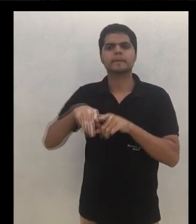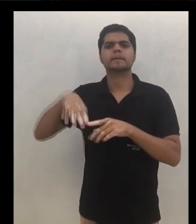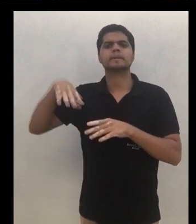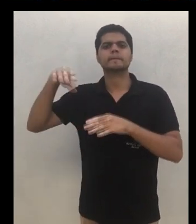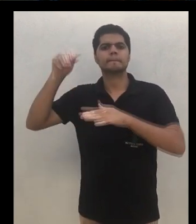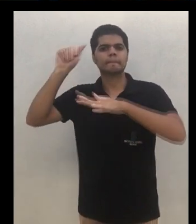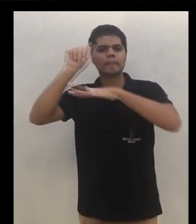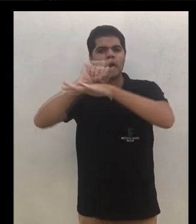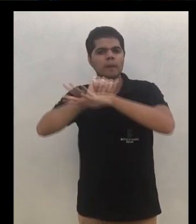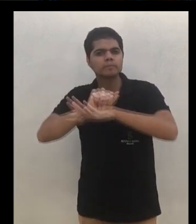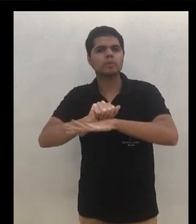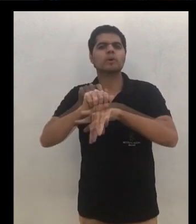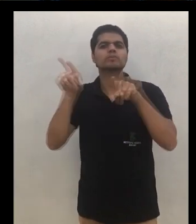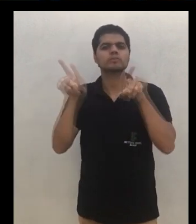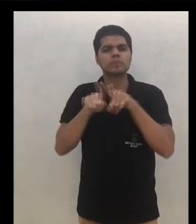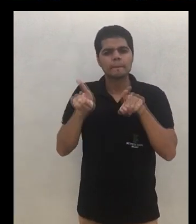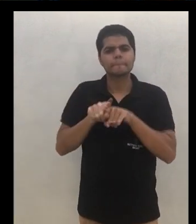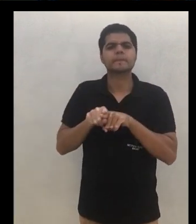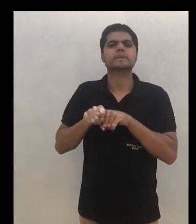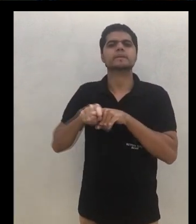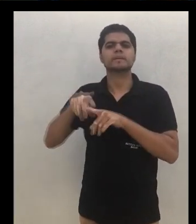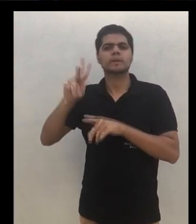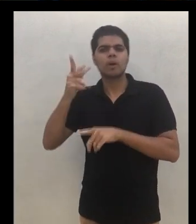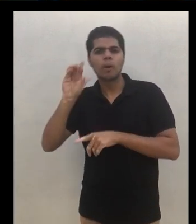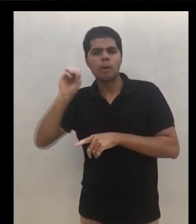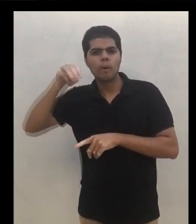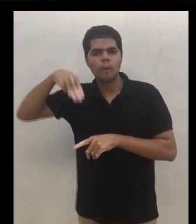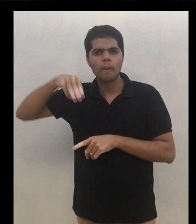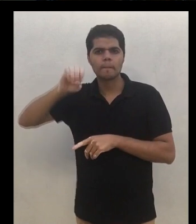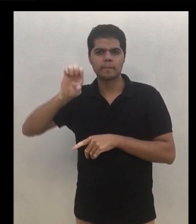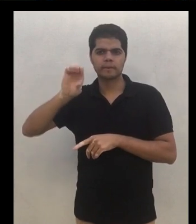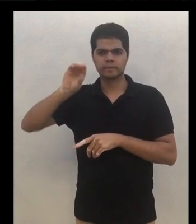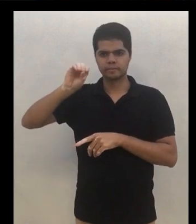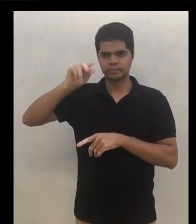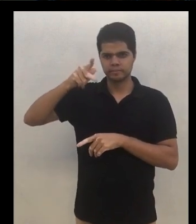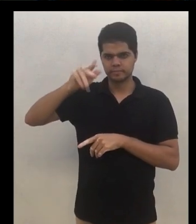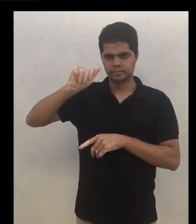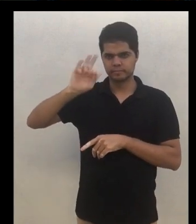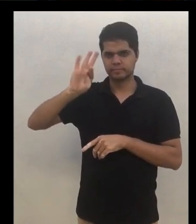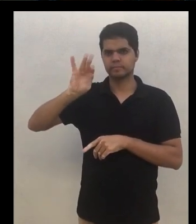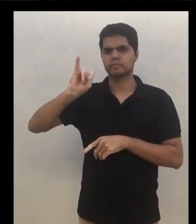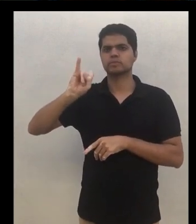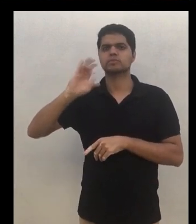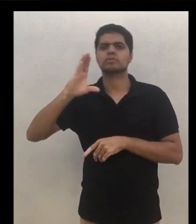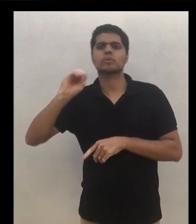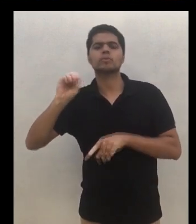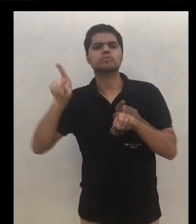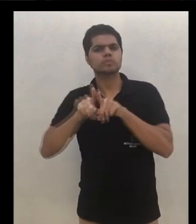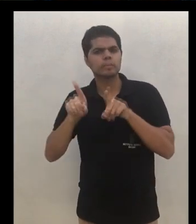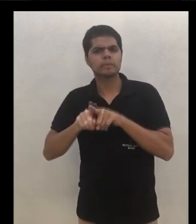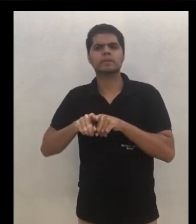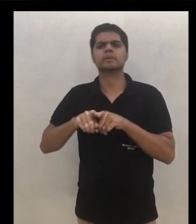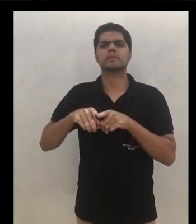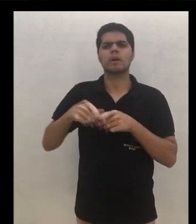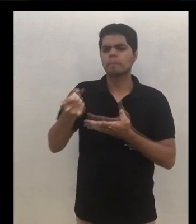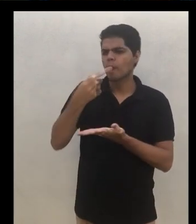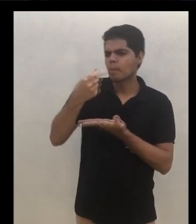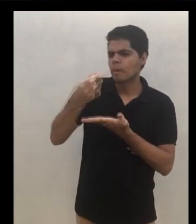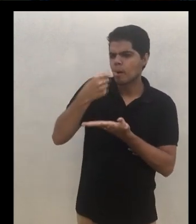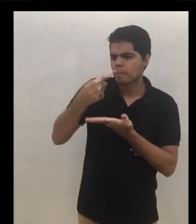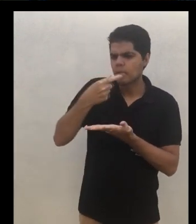fitoterápicos, homeopáticos, tudo é permitido. Isso é muito bom, porque a gente pode falar, eu não tenho um antibiótico, mas eu tenho um